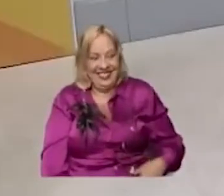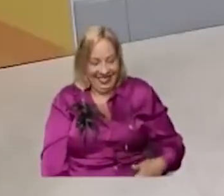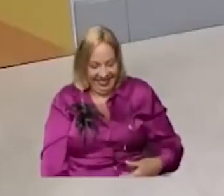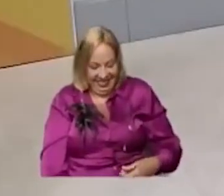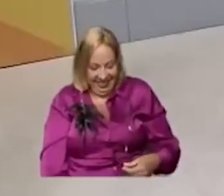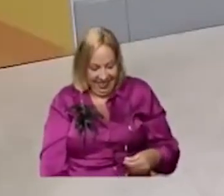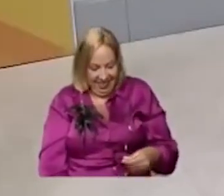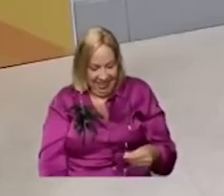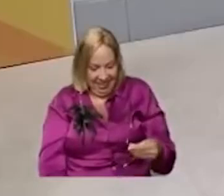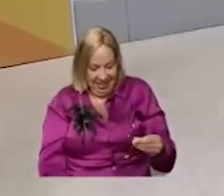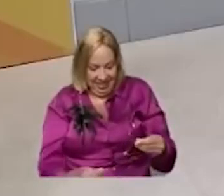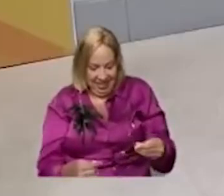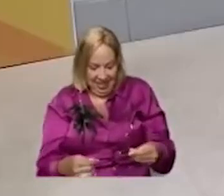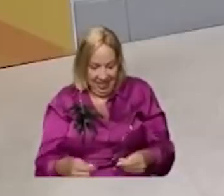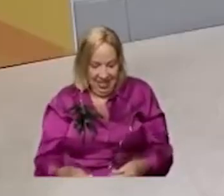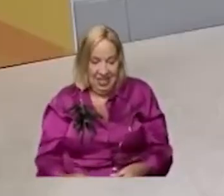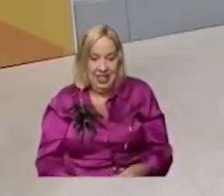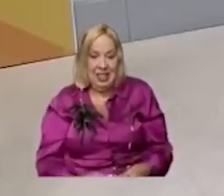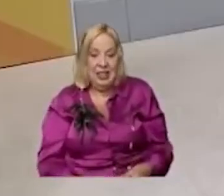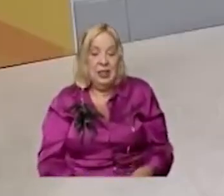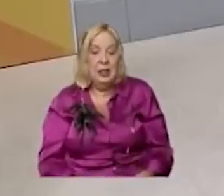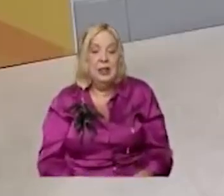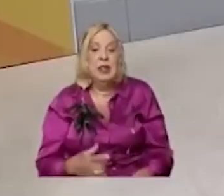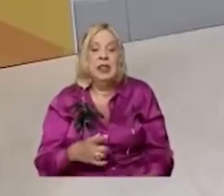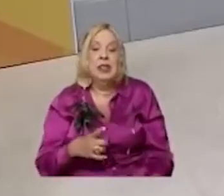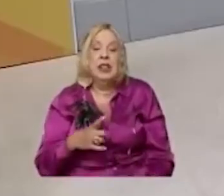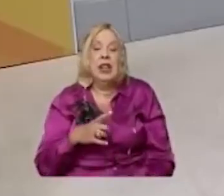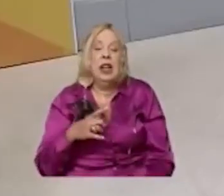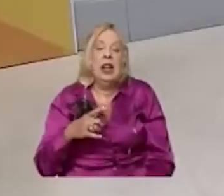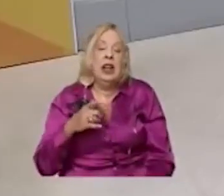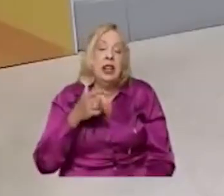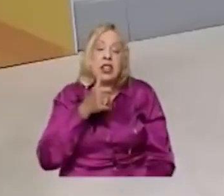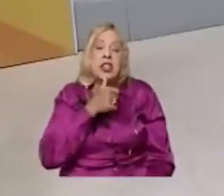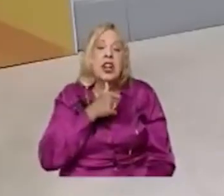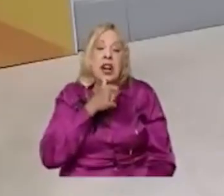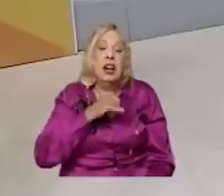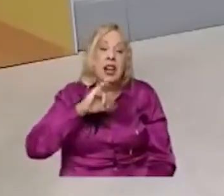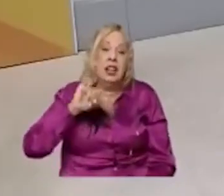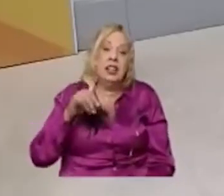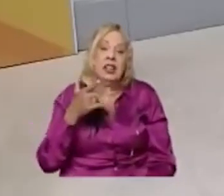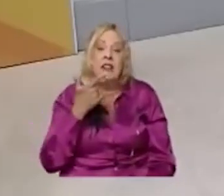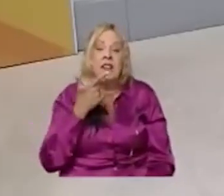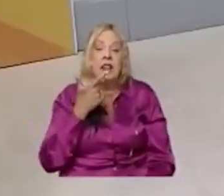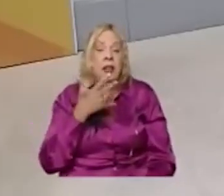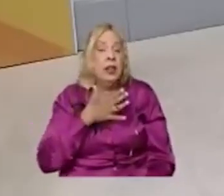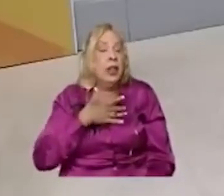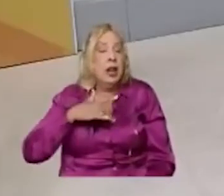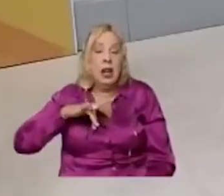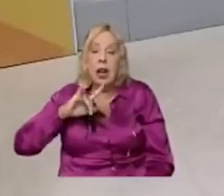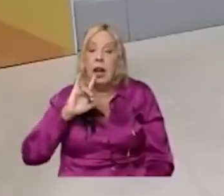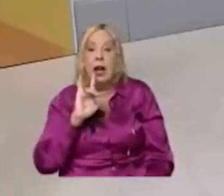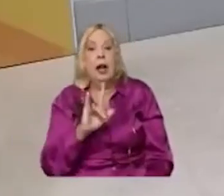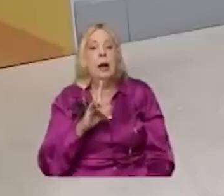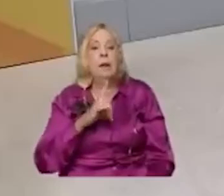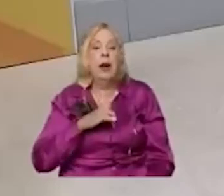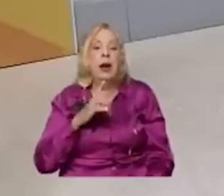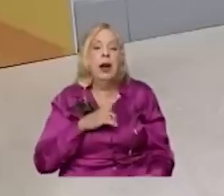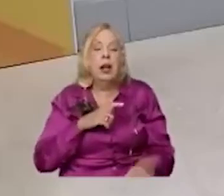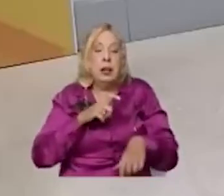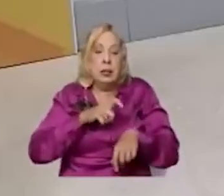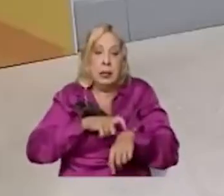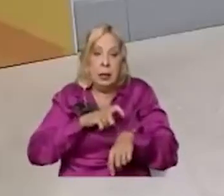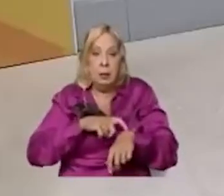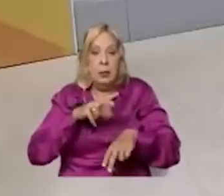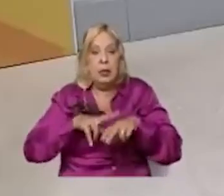Tem canjica, tudo, né, que tem milho. Eu amo demais, né, nossa época, esse Nordeste